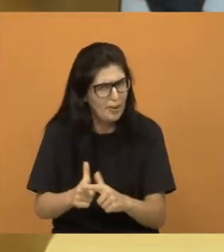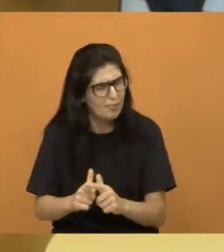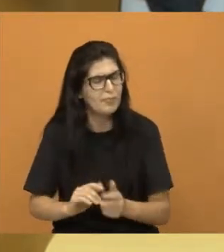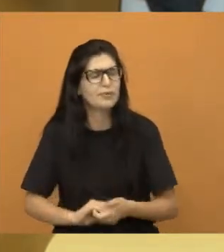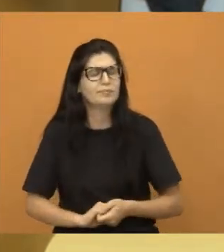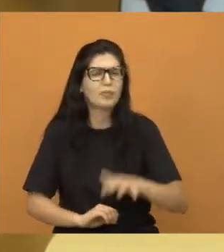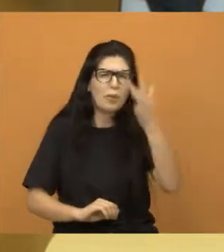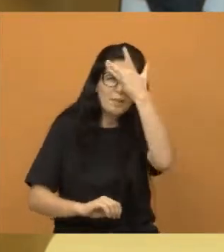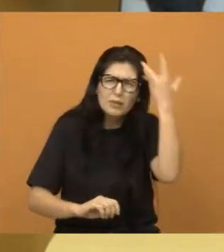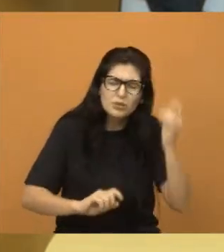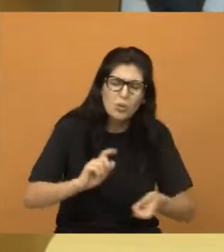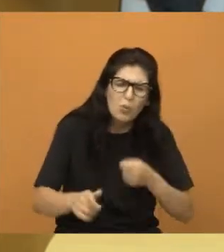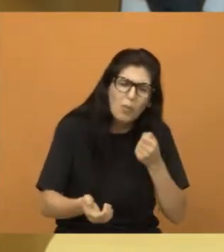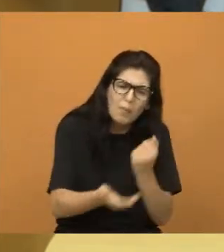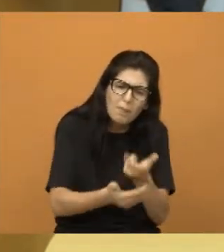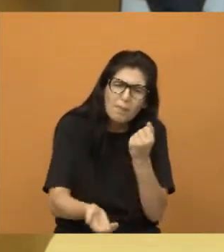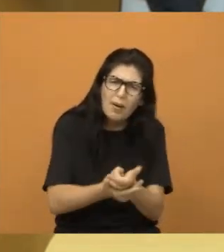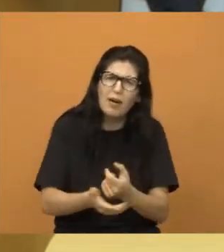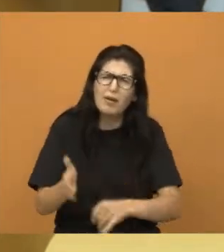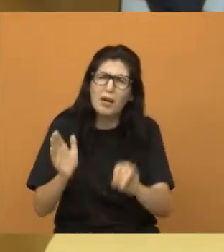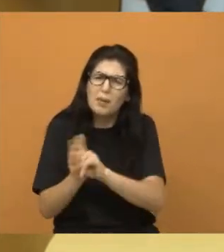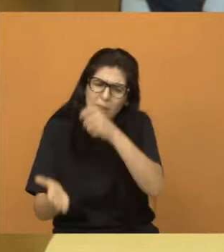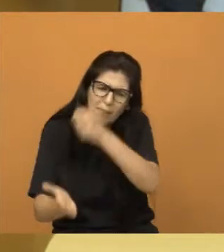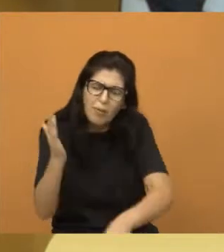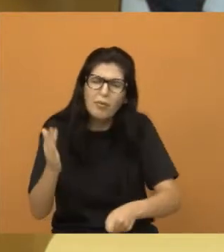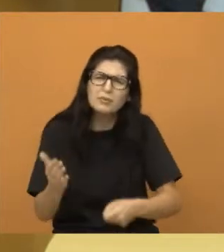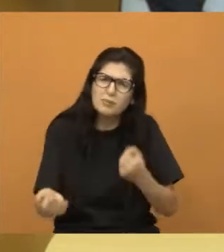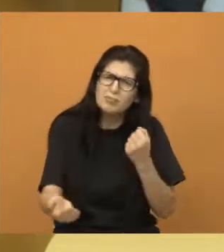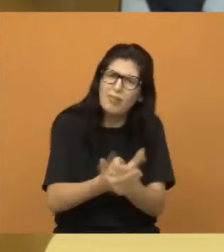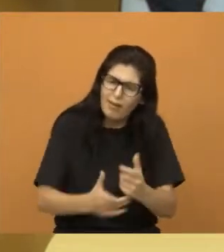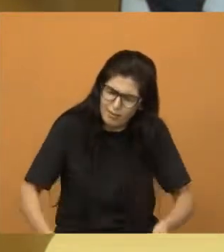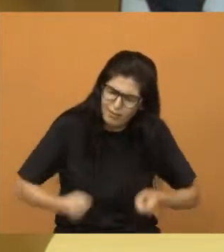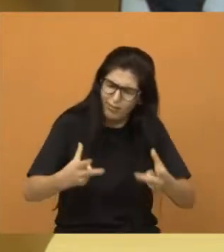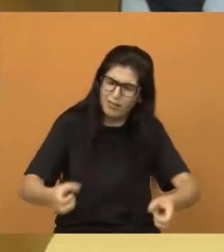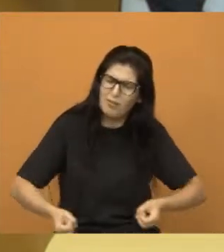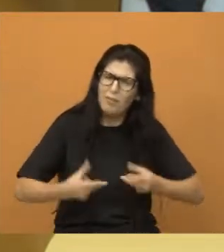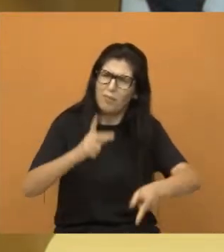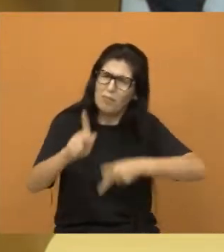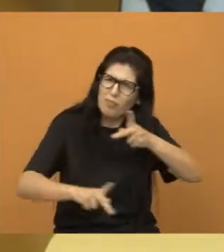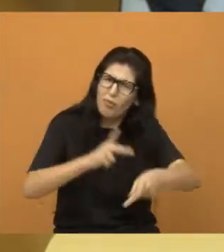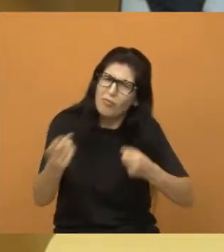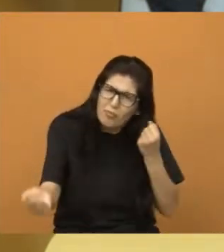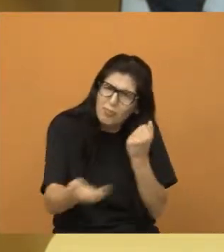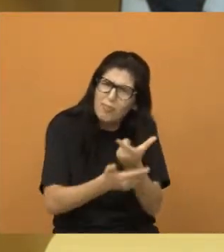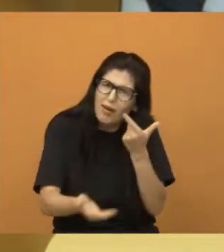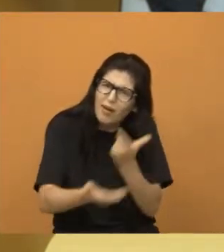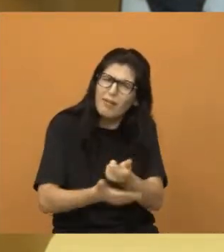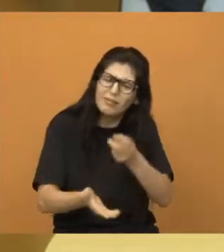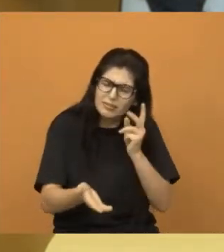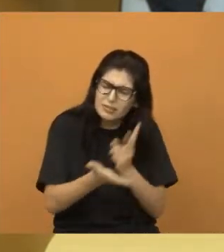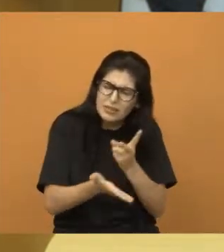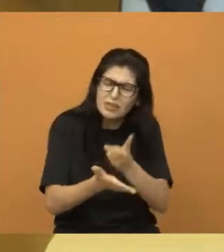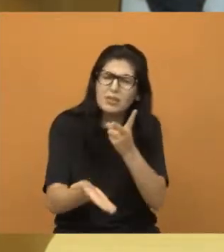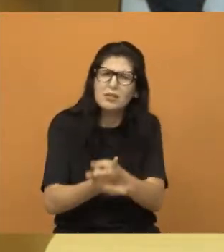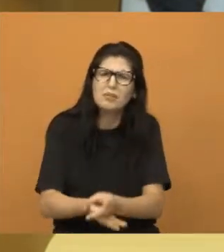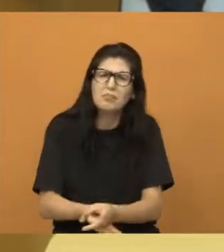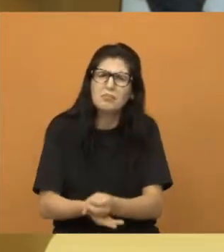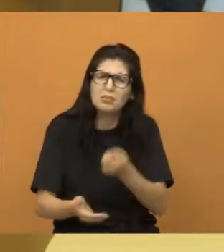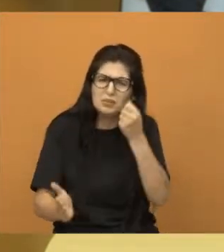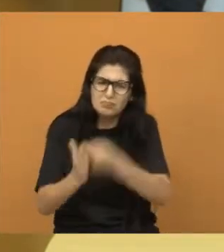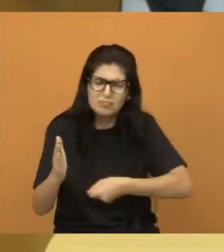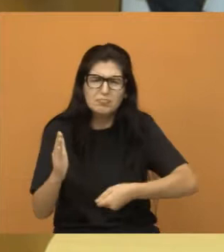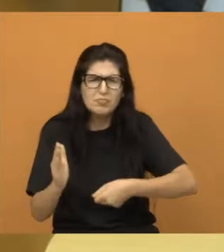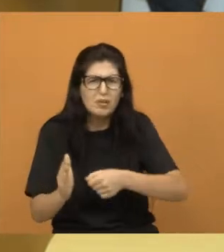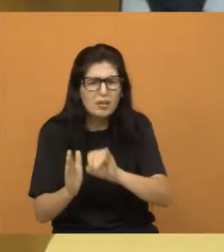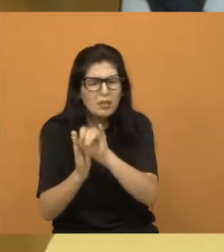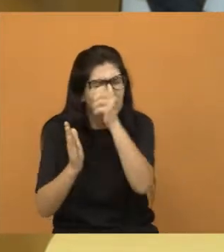pagam através dos seus impostos volte em forma de obras, a gente simplesmente se preocupa em fazer o quê? Aumentar o tamanho da